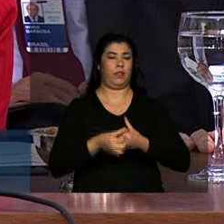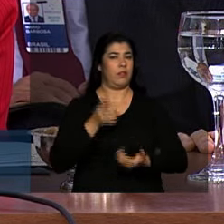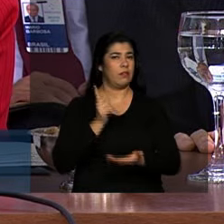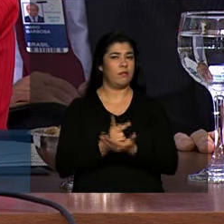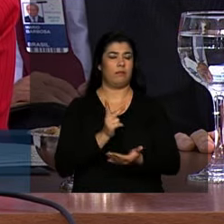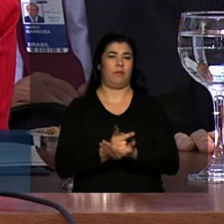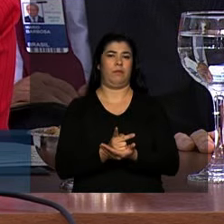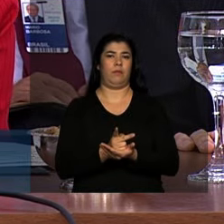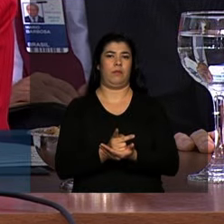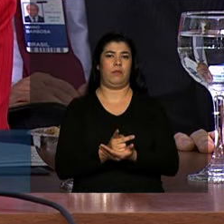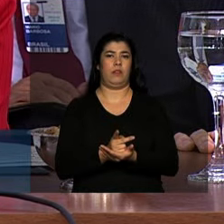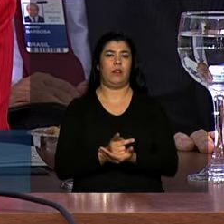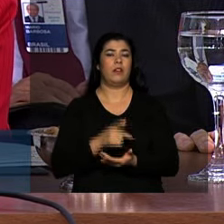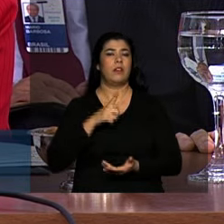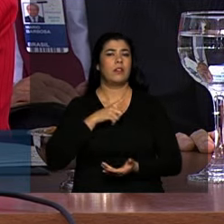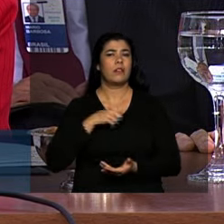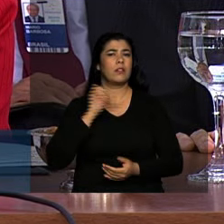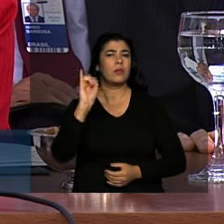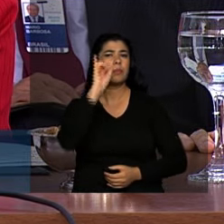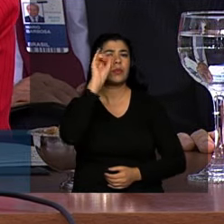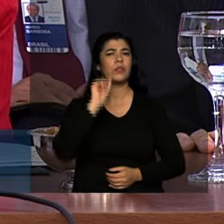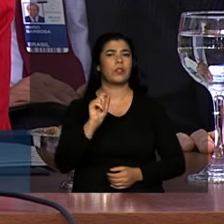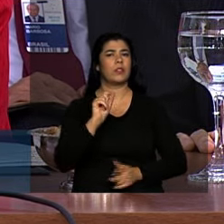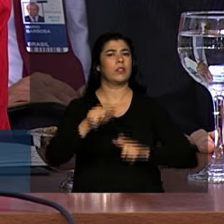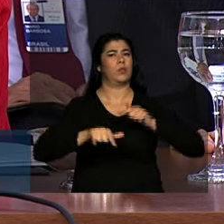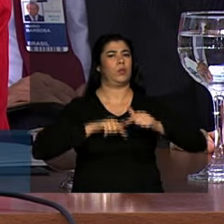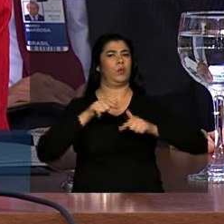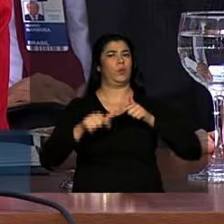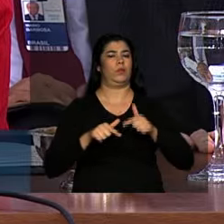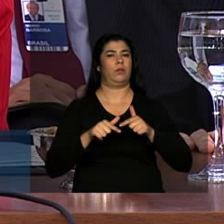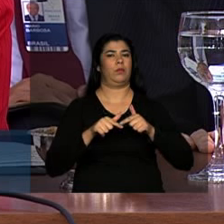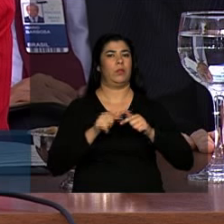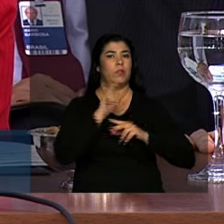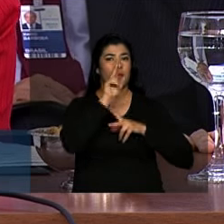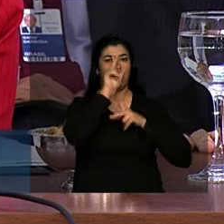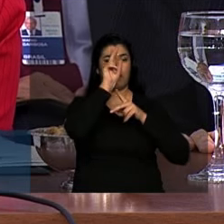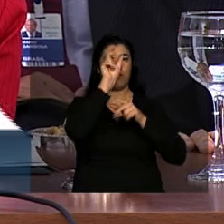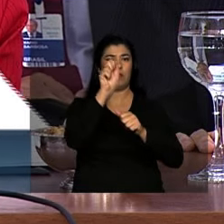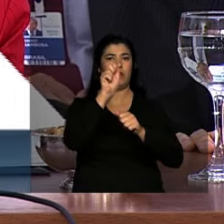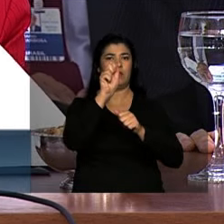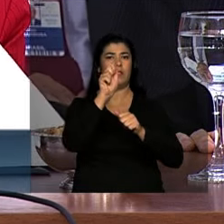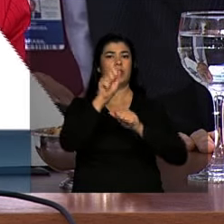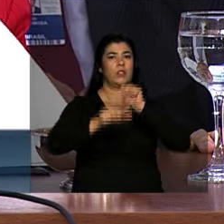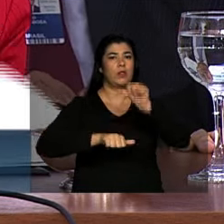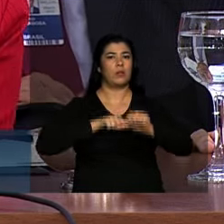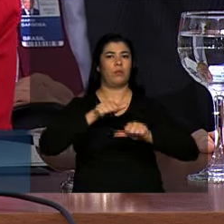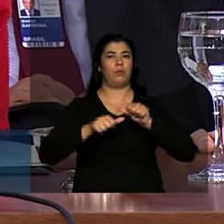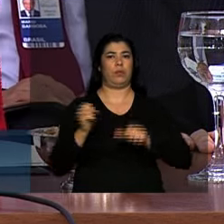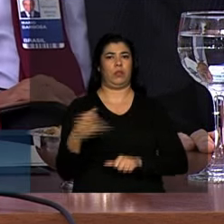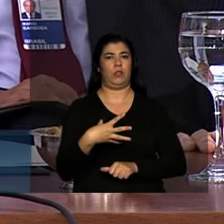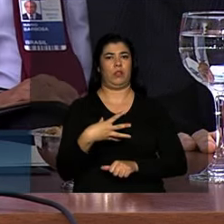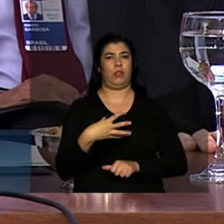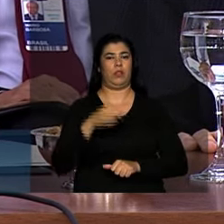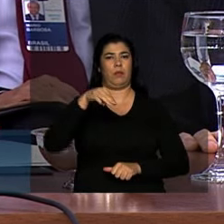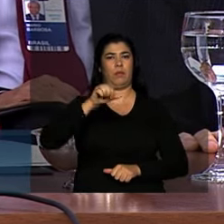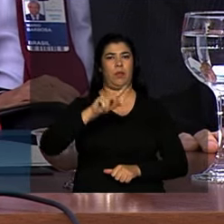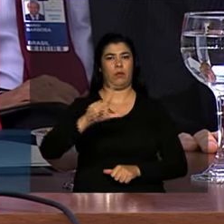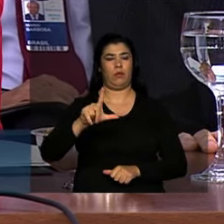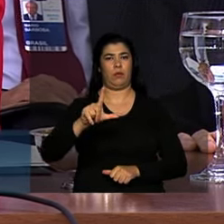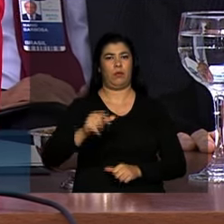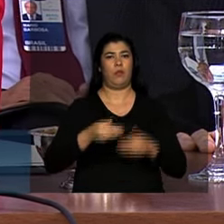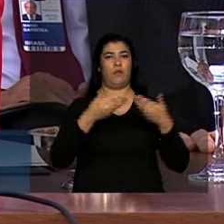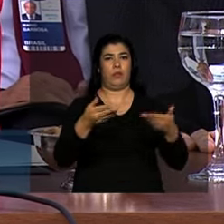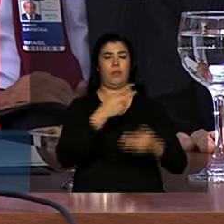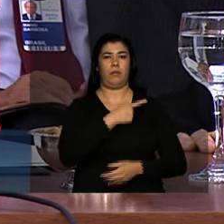sempre nessa importante tarefa de fortalecimento e de renovação do Mercosul.